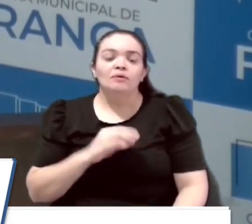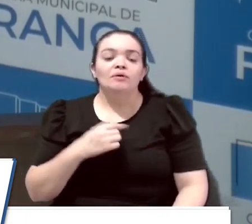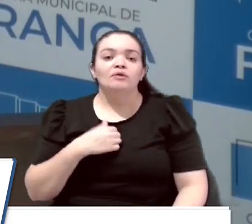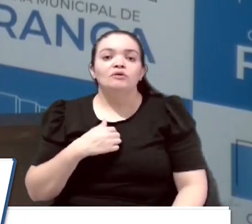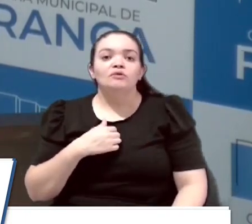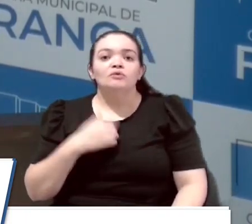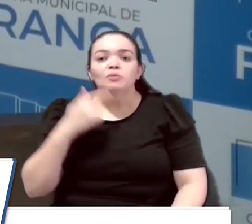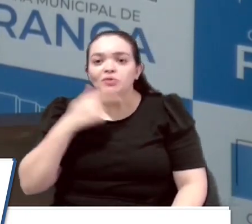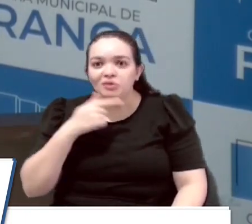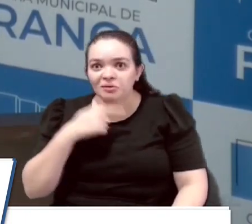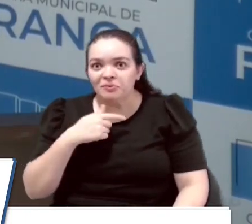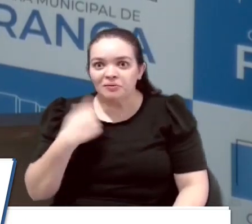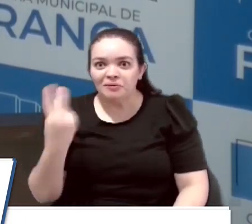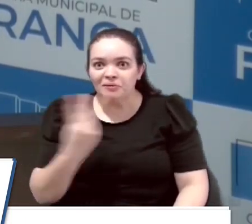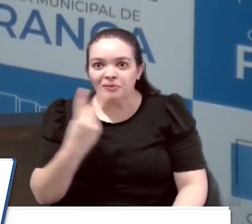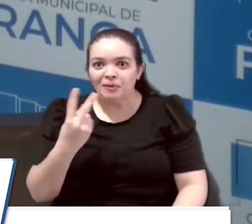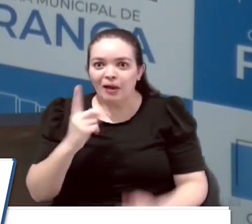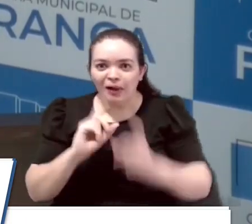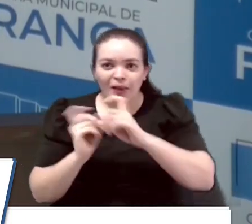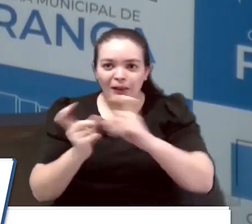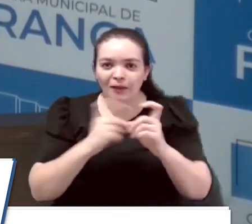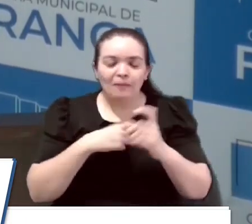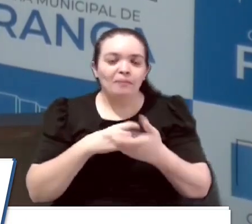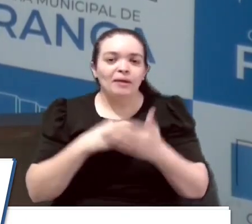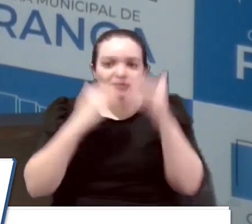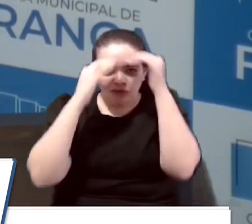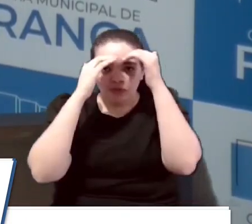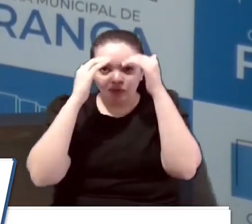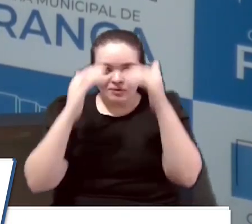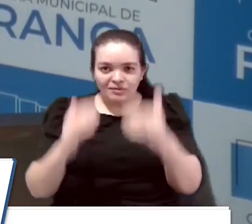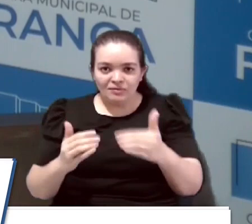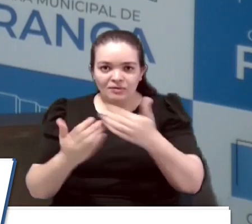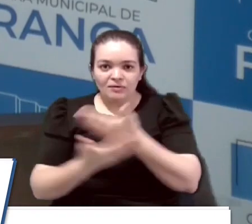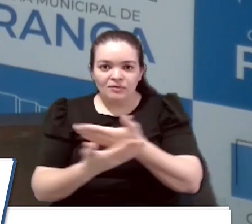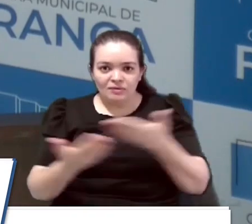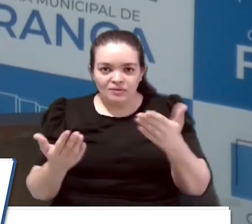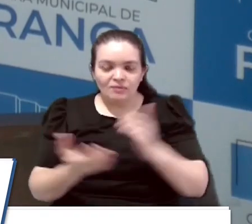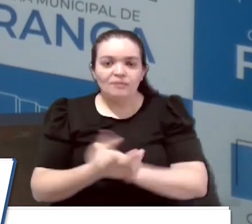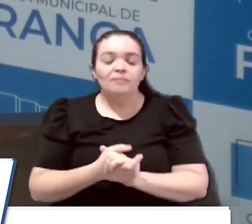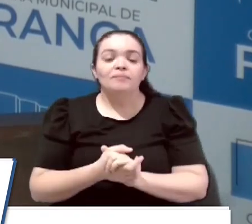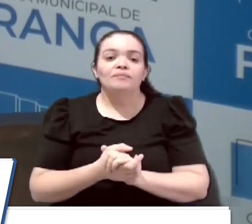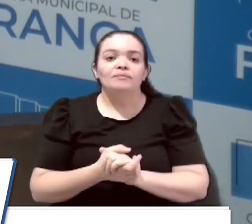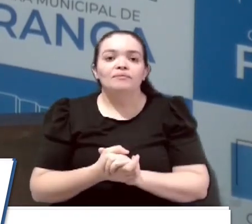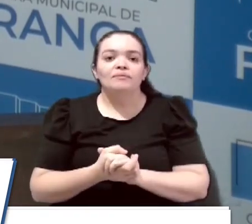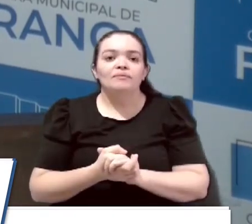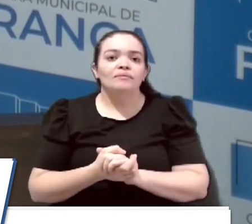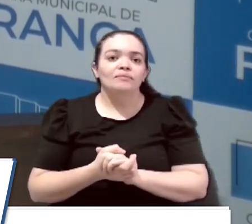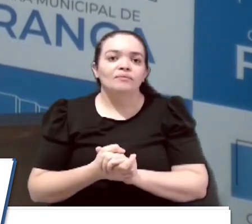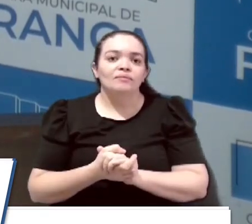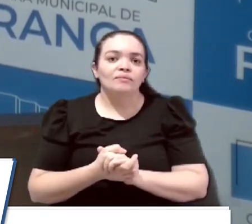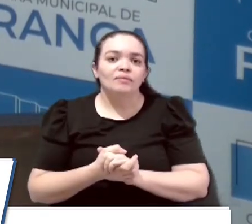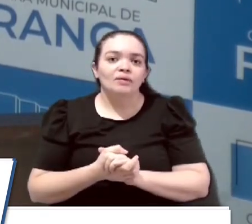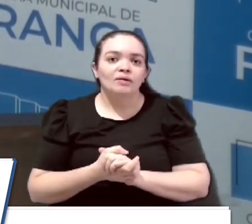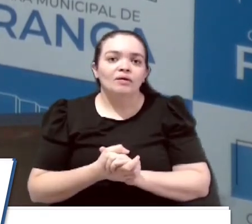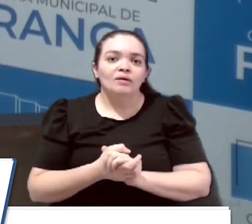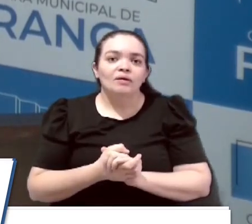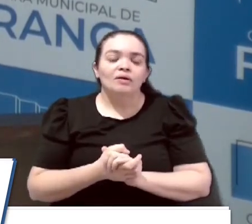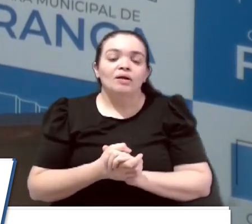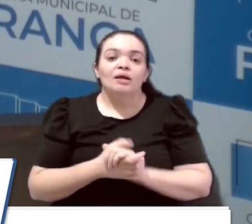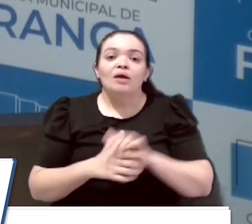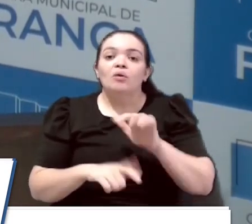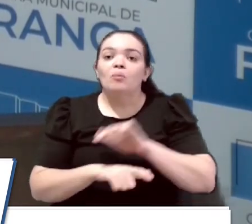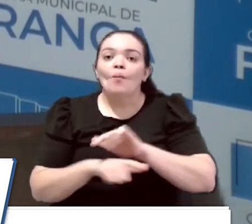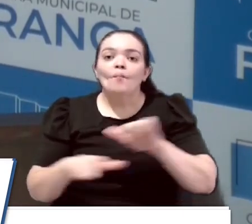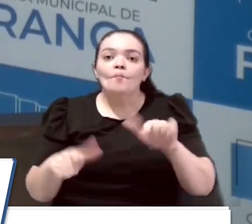pau. Mas eu tenho por ele um respeito muito grande. Então, eu falo para as pessoas, ninguém precisa